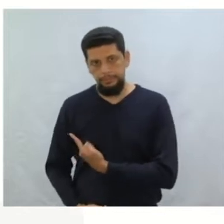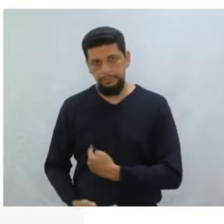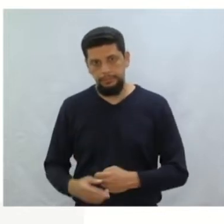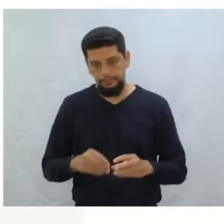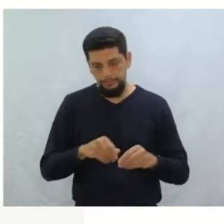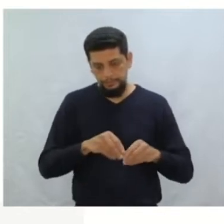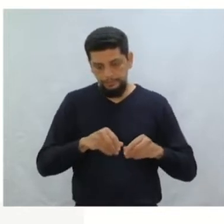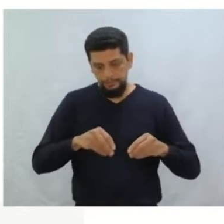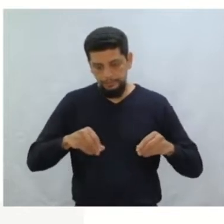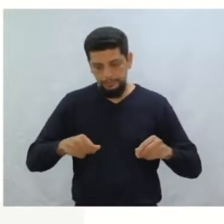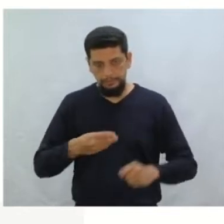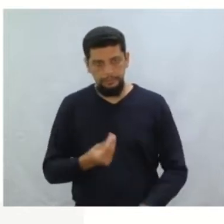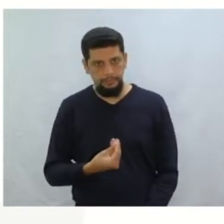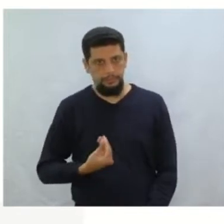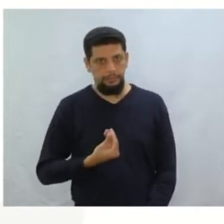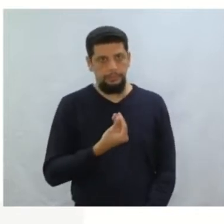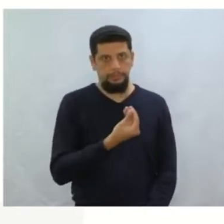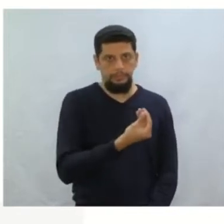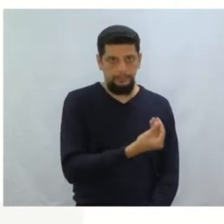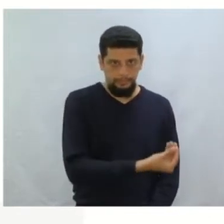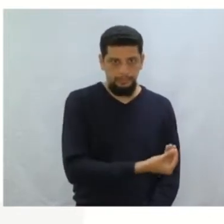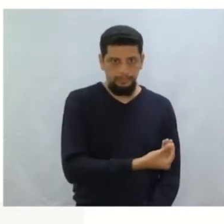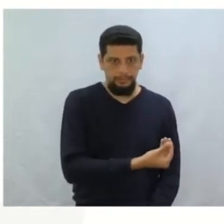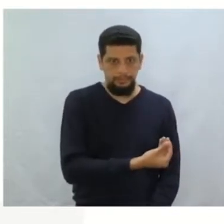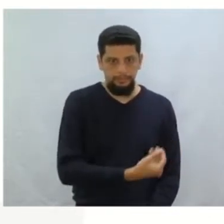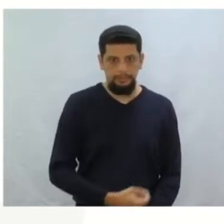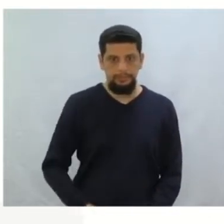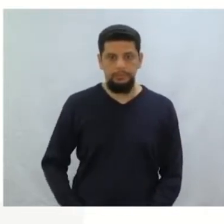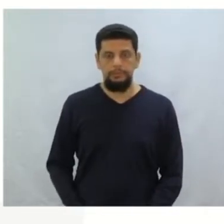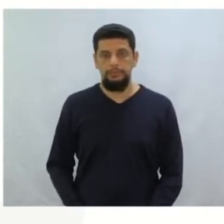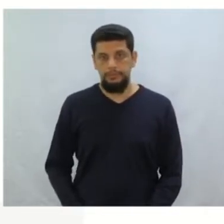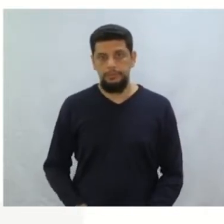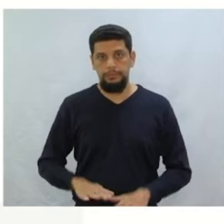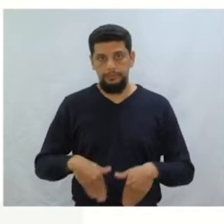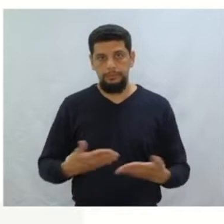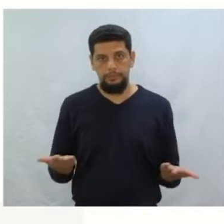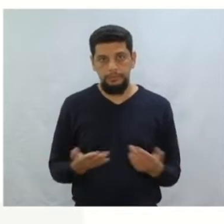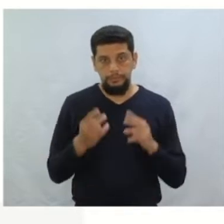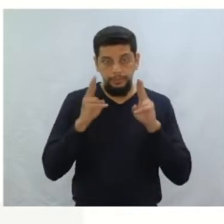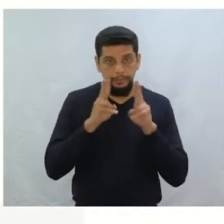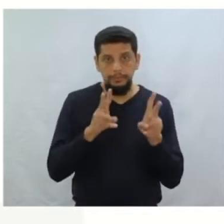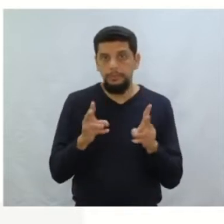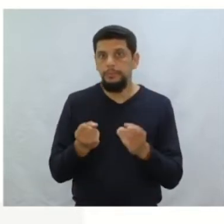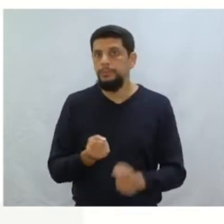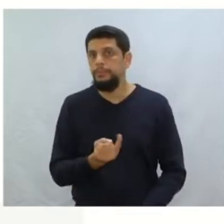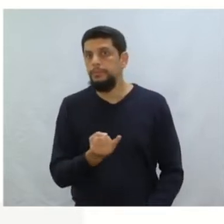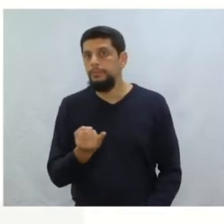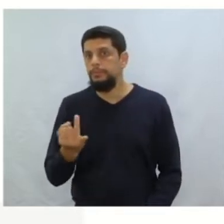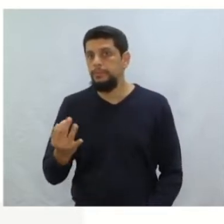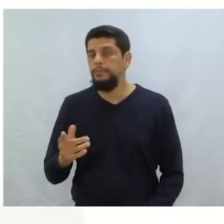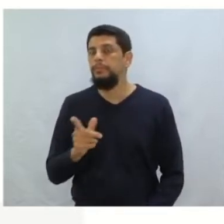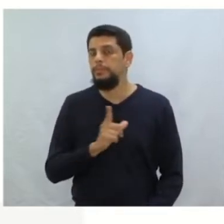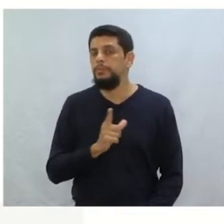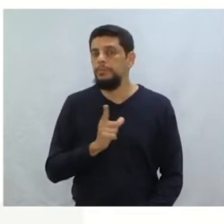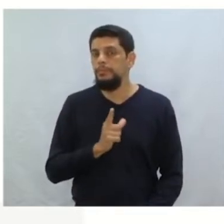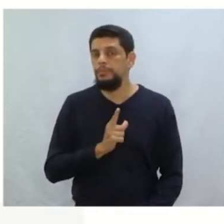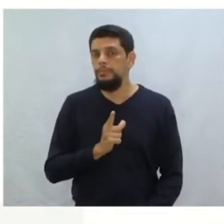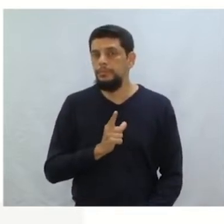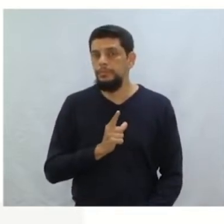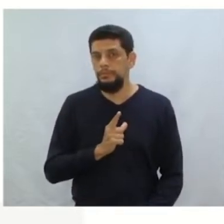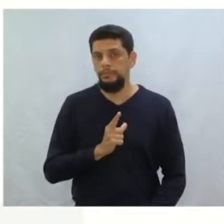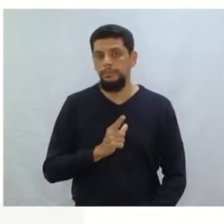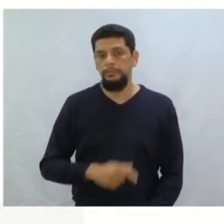cestinha da mãe. E a farinha de trigo para a cestinha do pai. Então, vamos ver quantas será ao